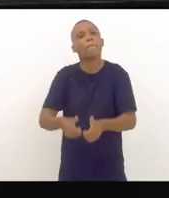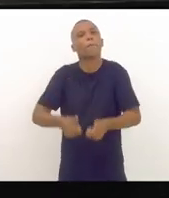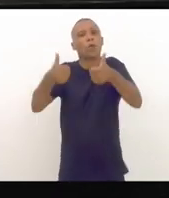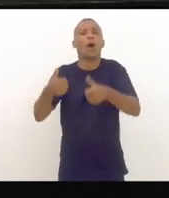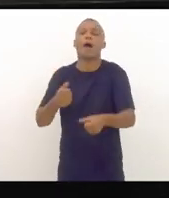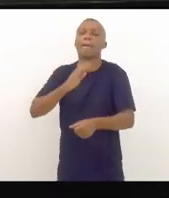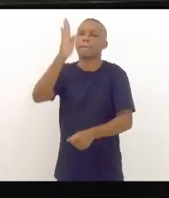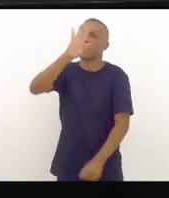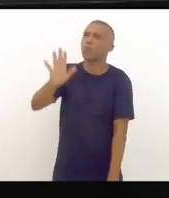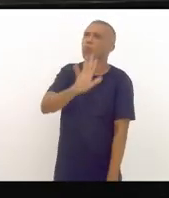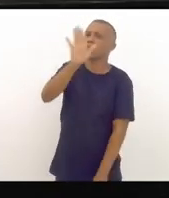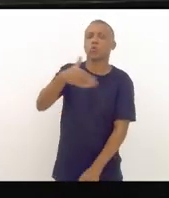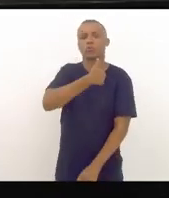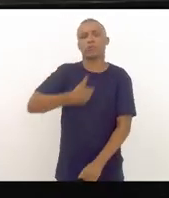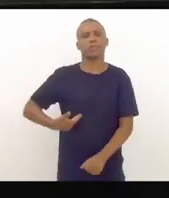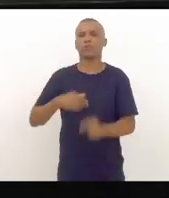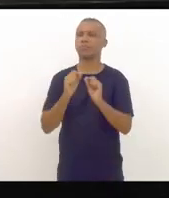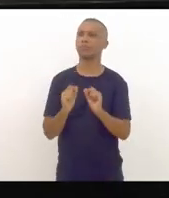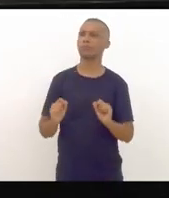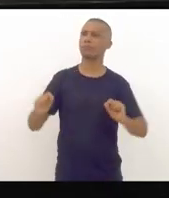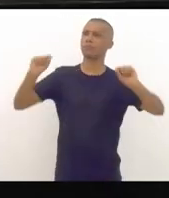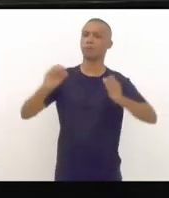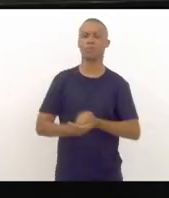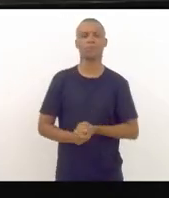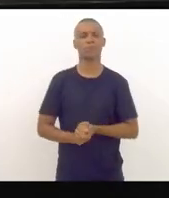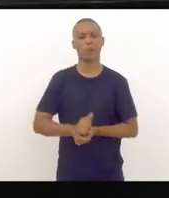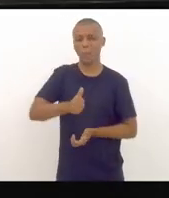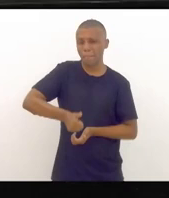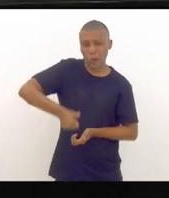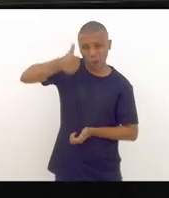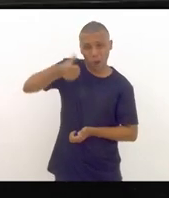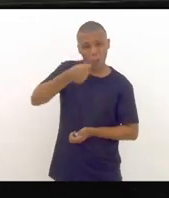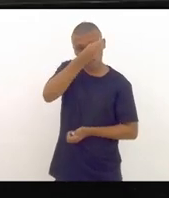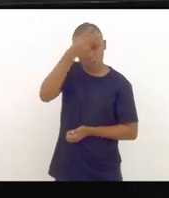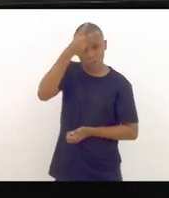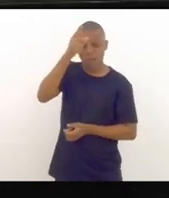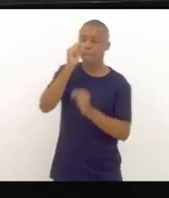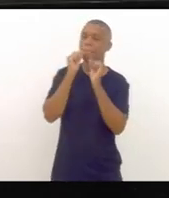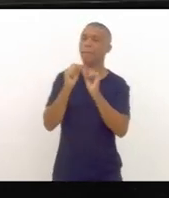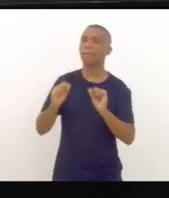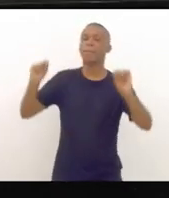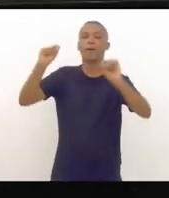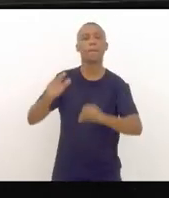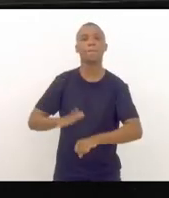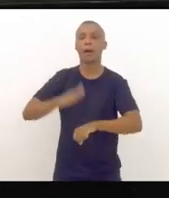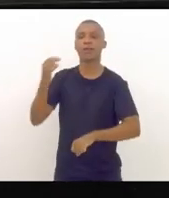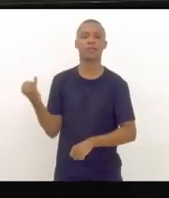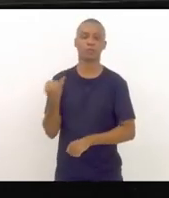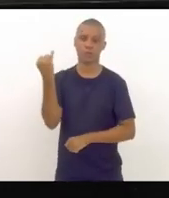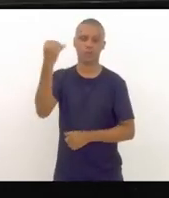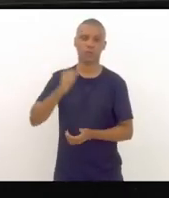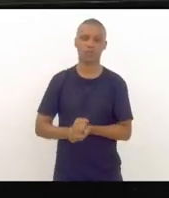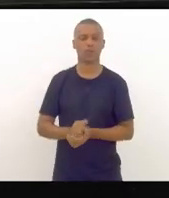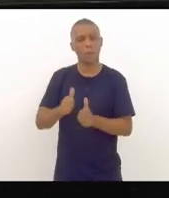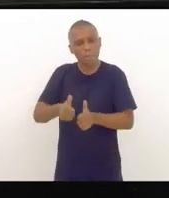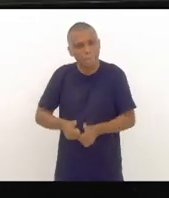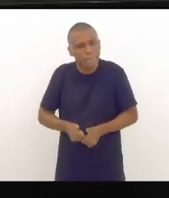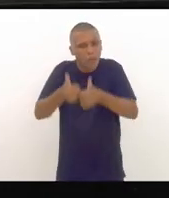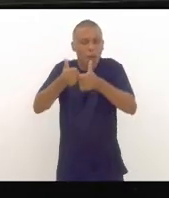o melhor para o nosso Estado, o melhor para os nossos municípios e, o mais importante, o melhor para todos